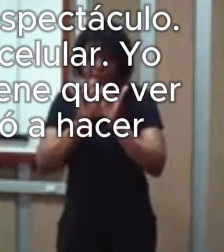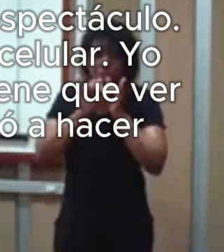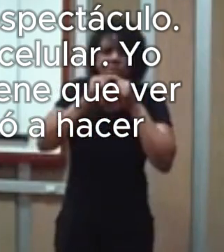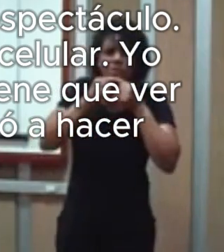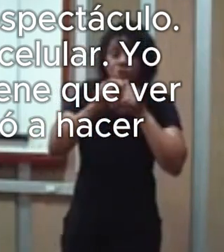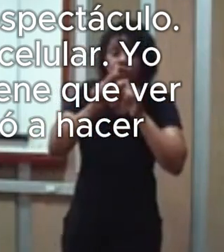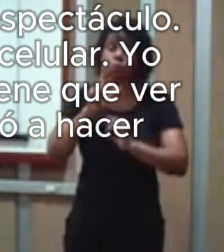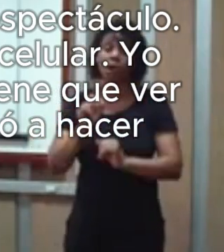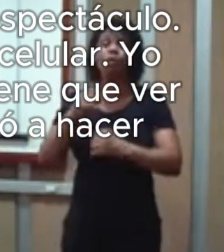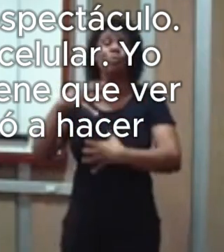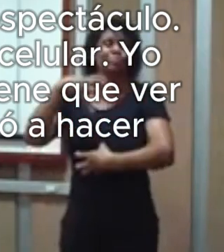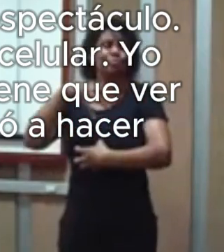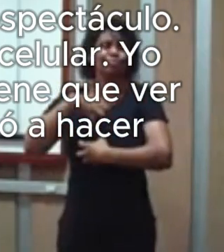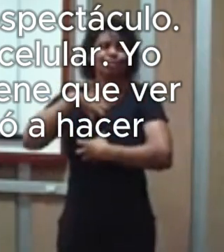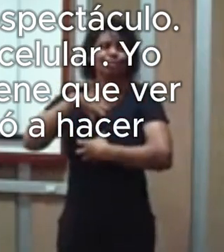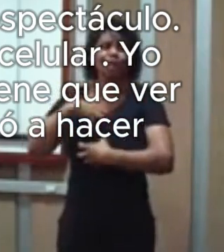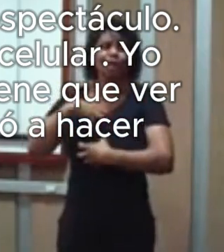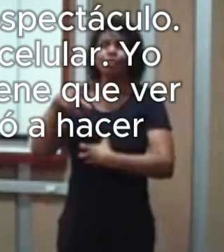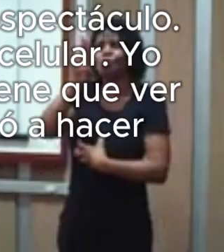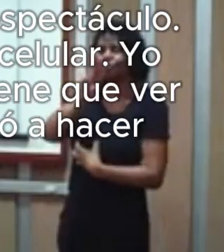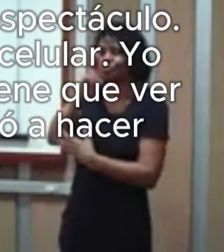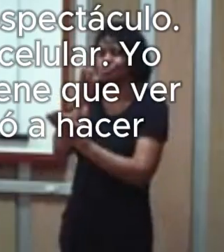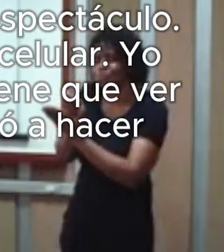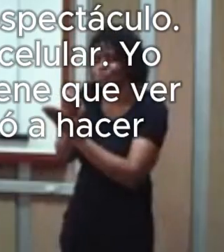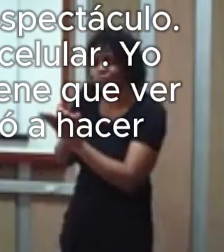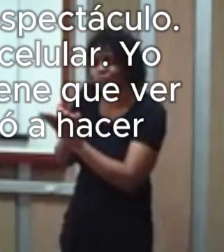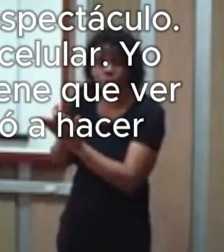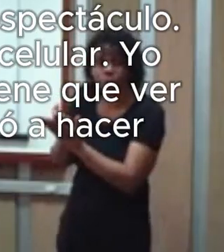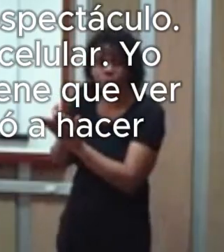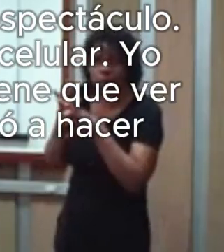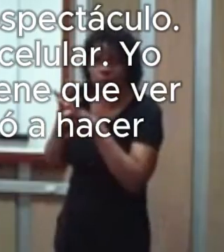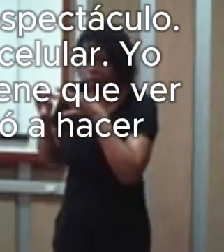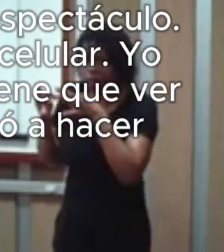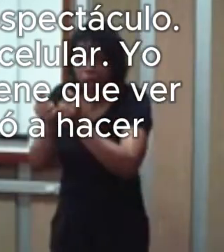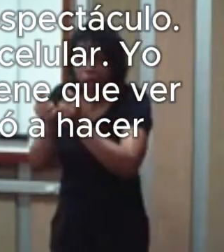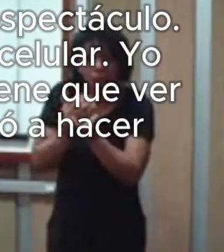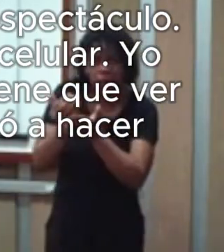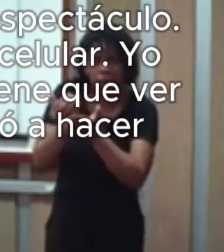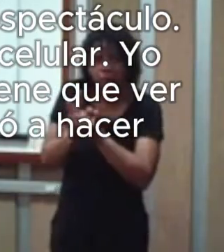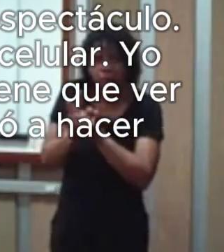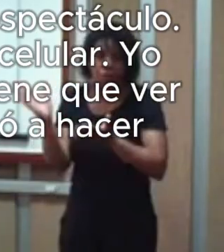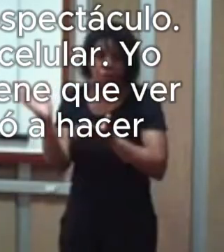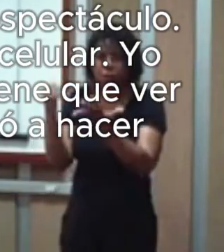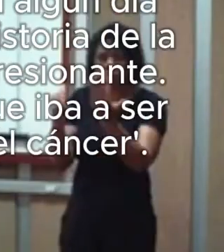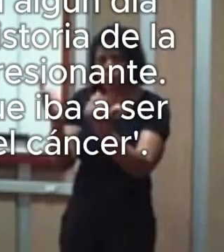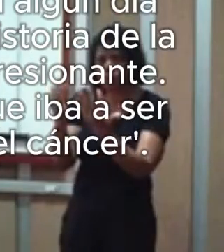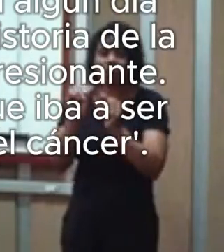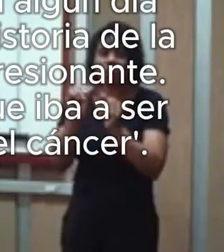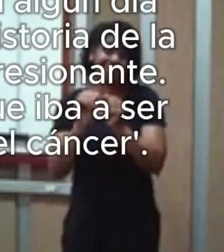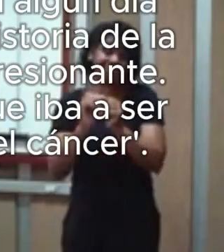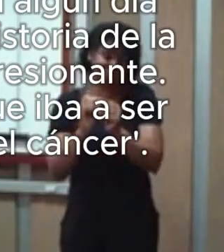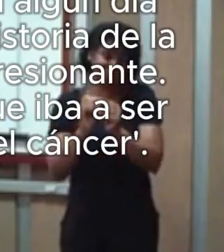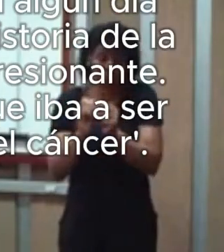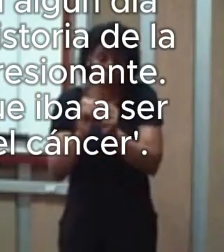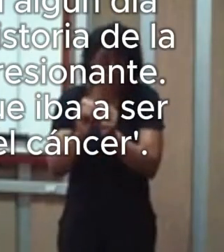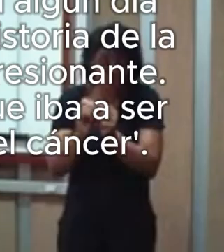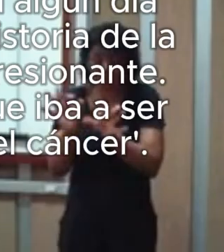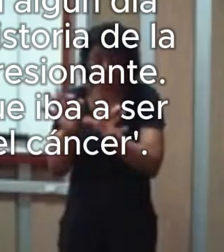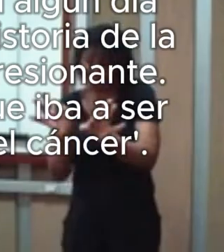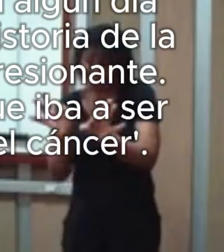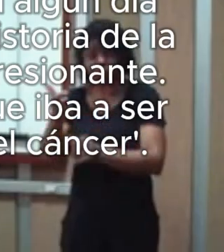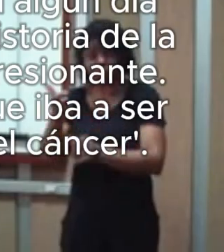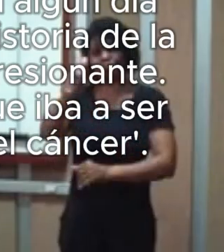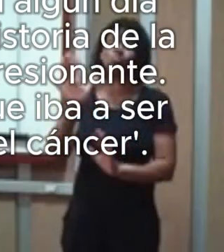ver com a forma como se explorou, que foi assim... Todo mundo começa, eu vou fazer, me dá aquilo, eu vou fazer, e aí acaba ficando uma coisa desordenada